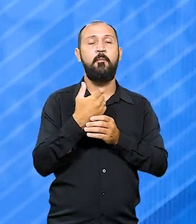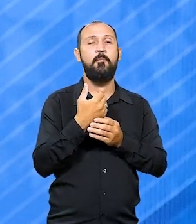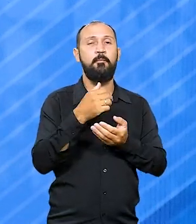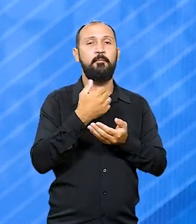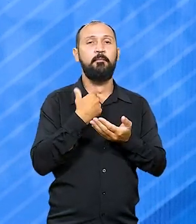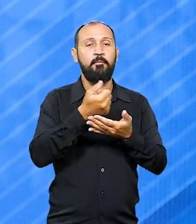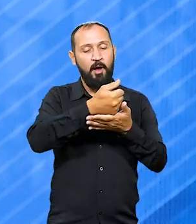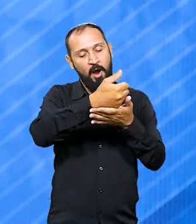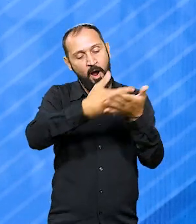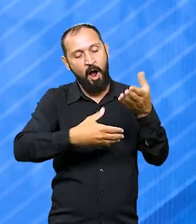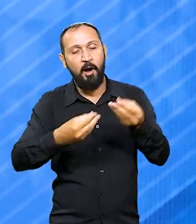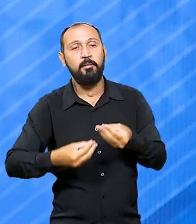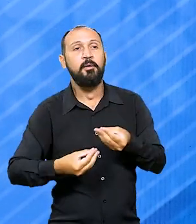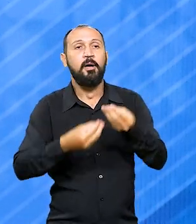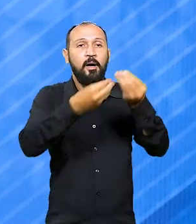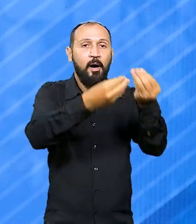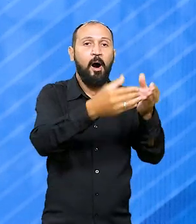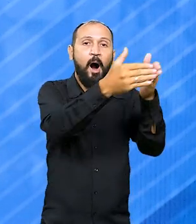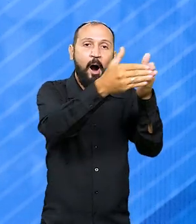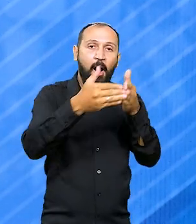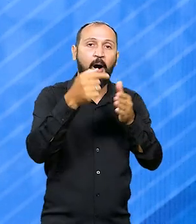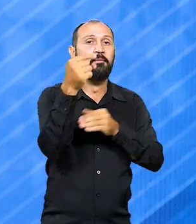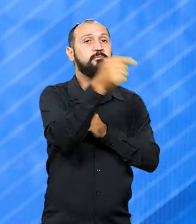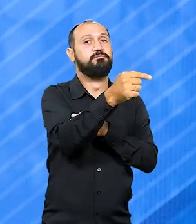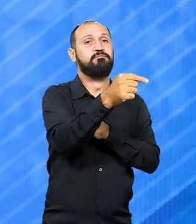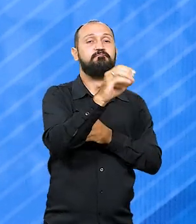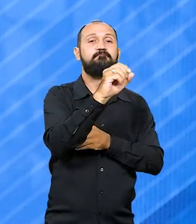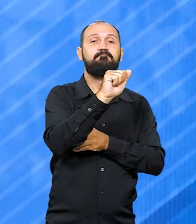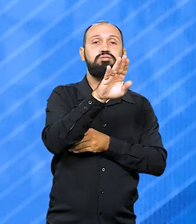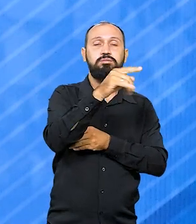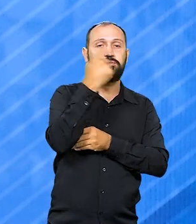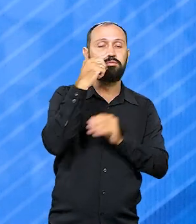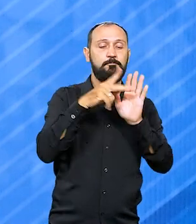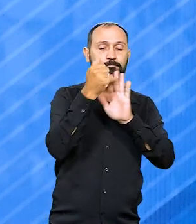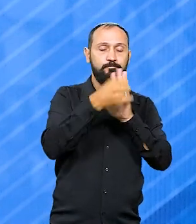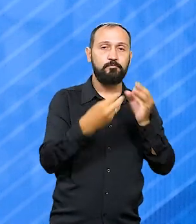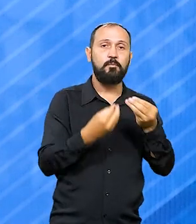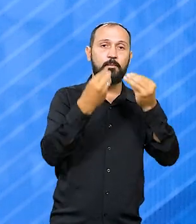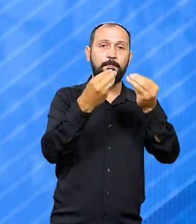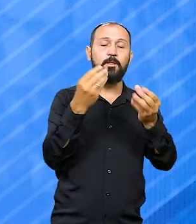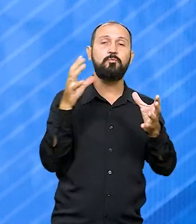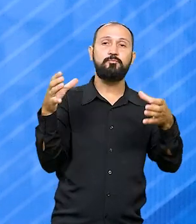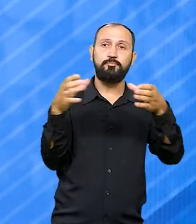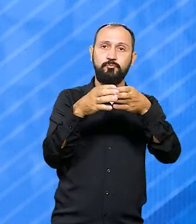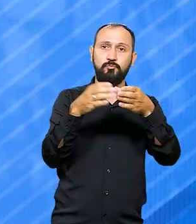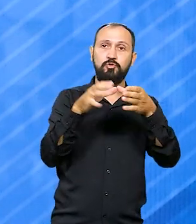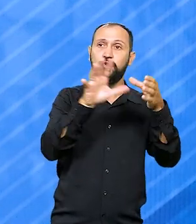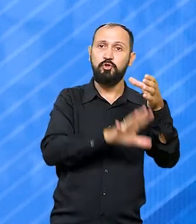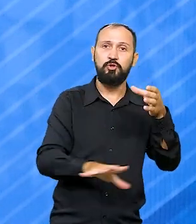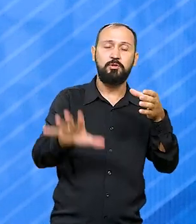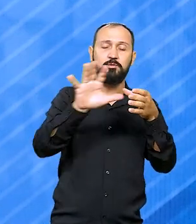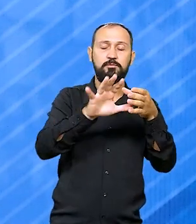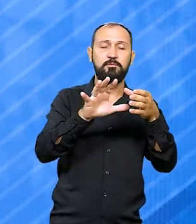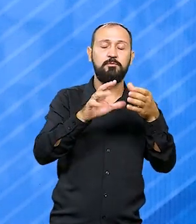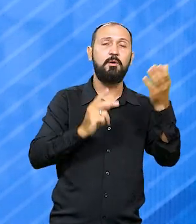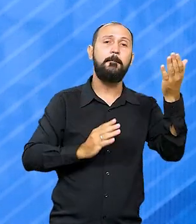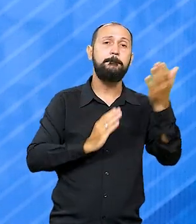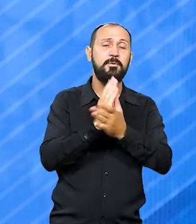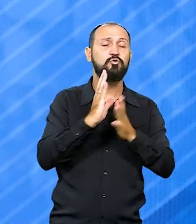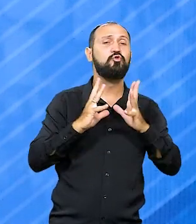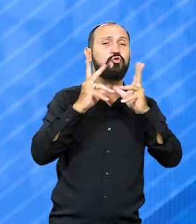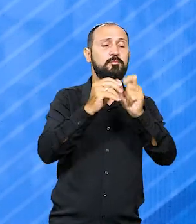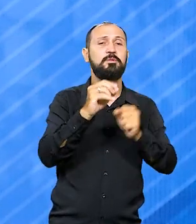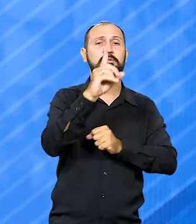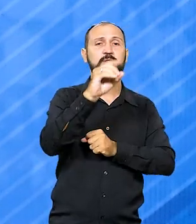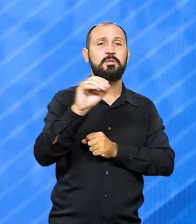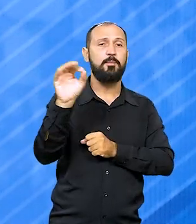o requerimento à OAB, à direção da OAB, que prontamente levou o nosso projeto ao Conselho Seccional e ali foi